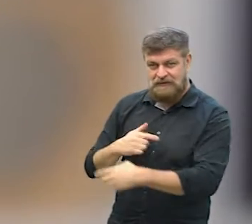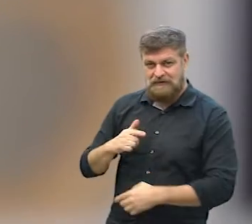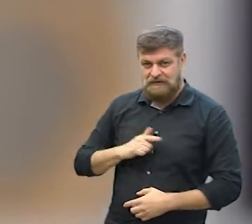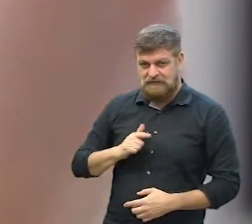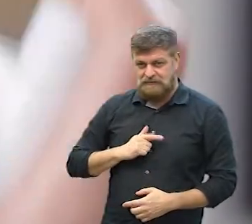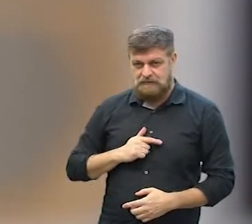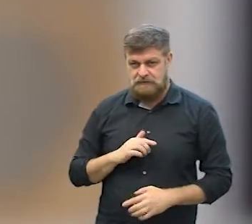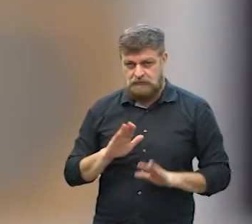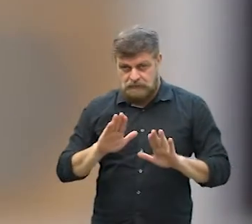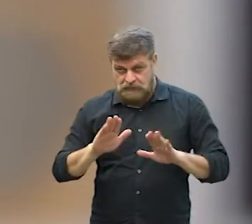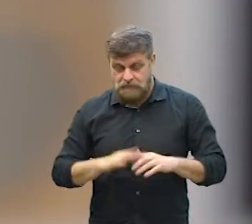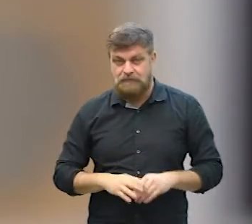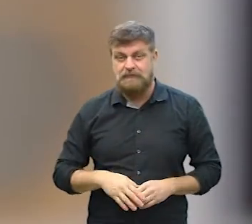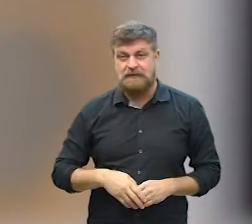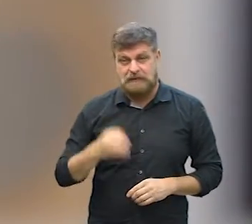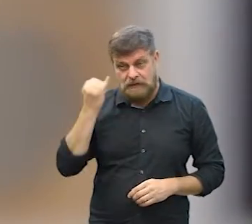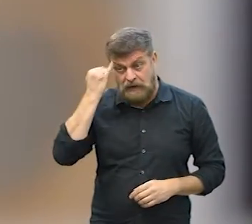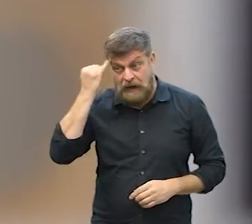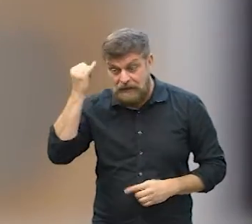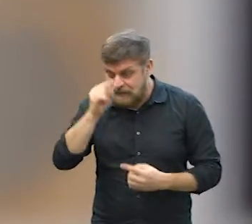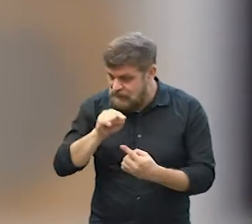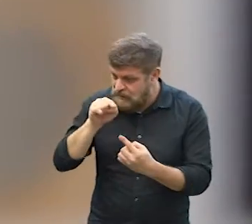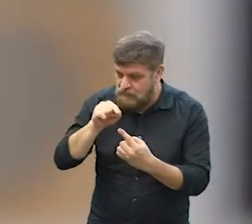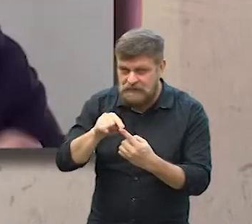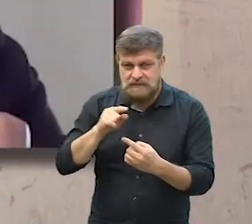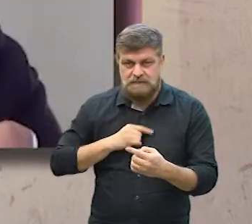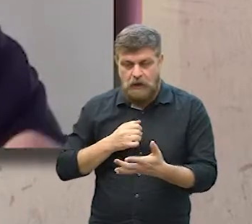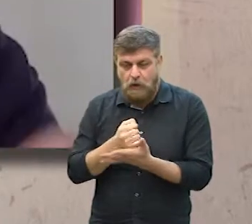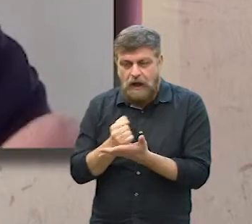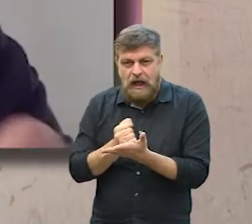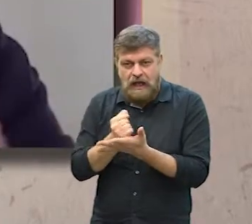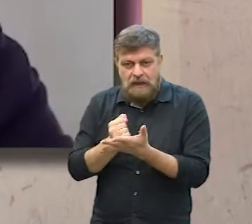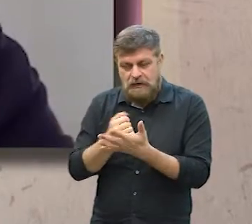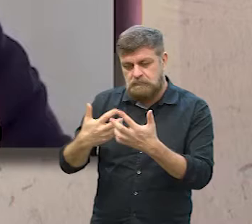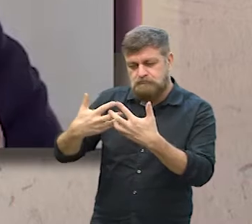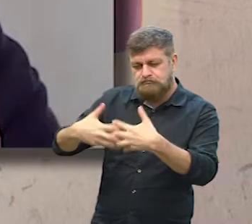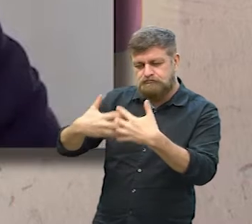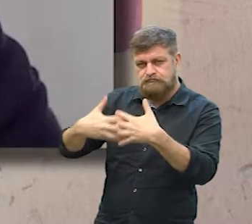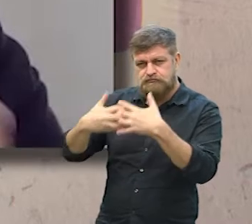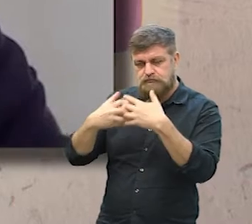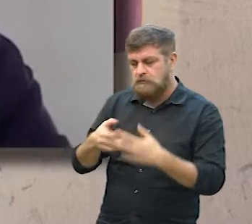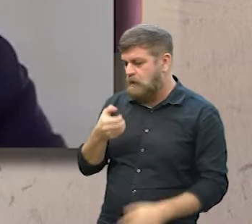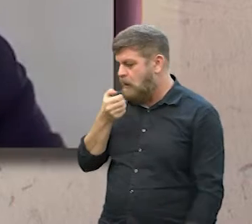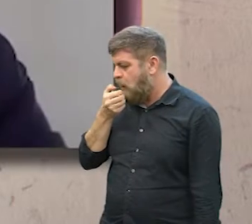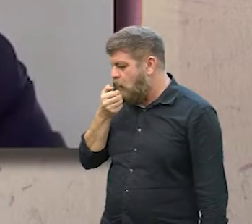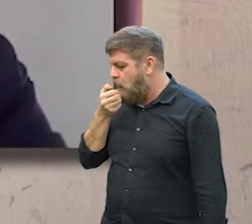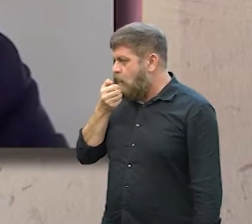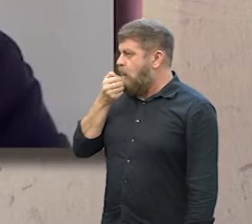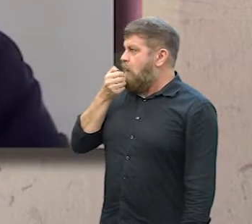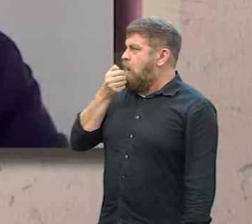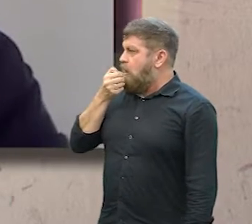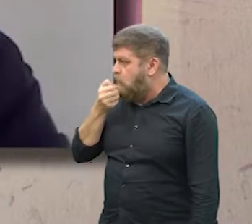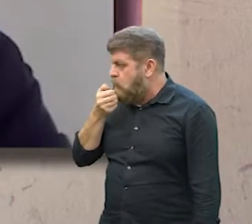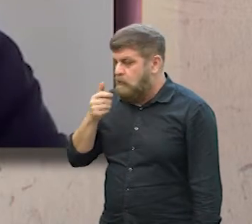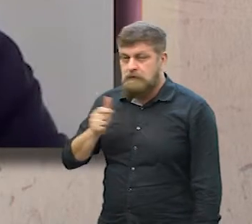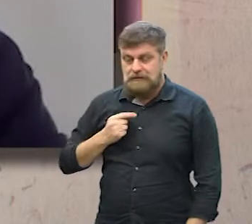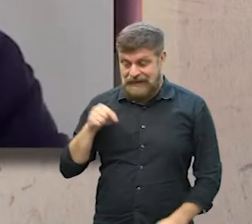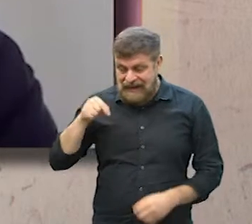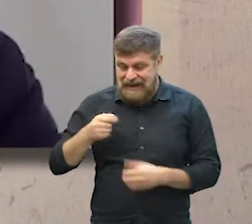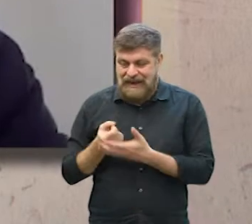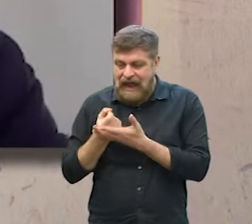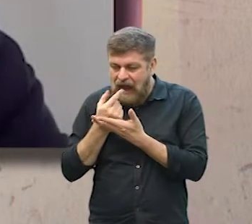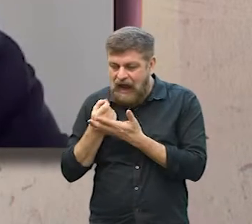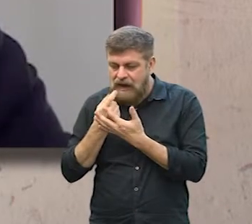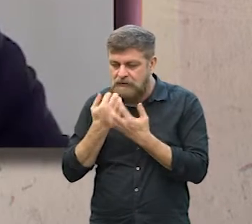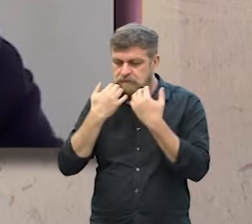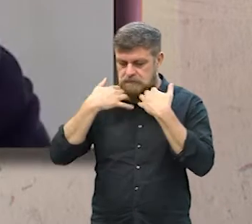fazem mal, né? E não é isso a ideia, são remédios apropriados, porque a ideia desses dispositivos inalatórios é justamente que o paciente receba a